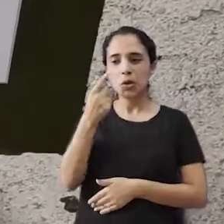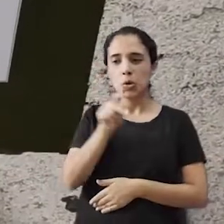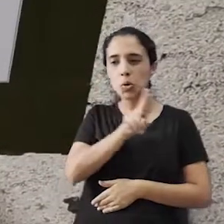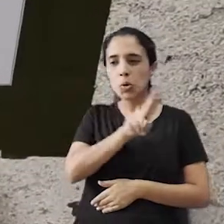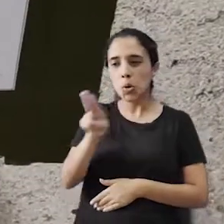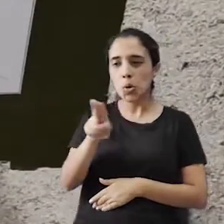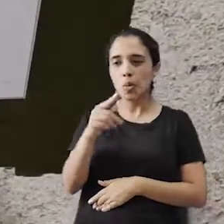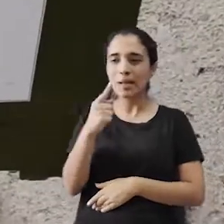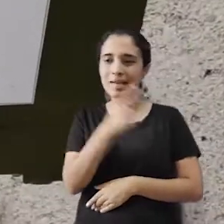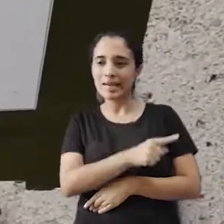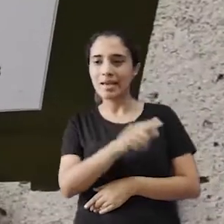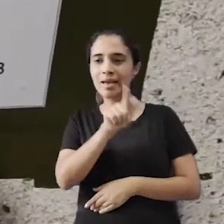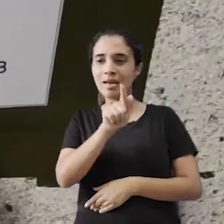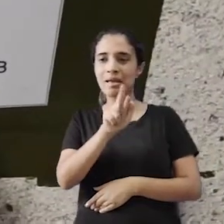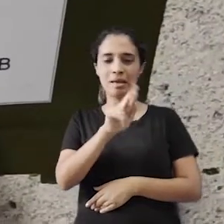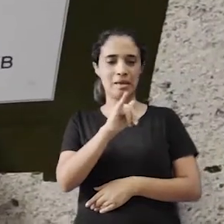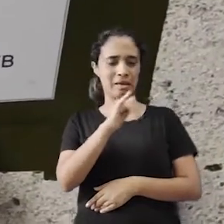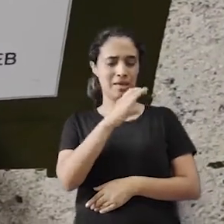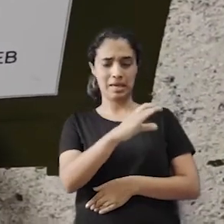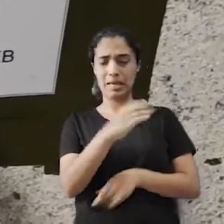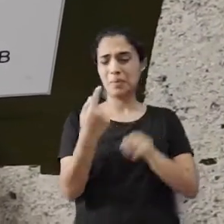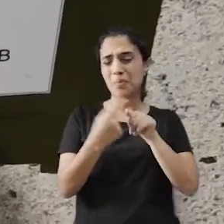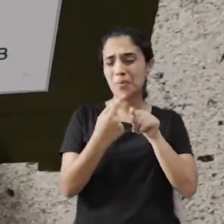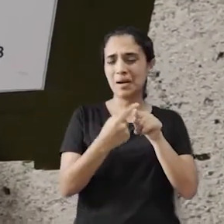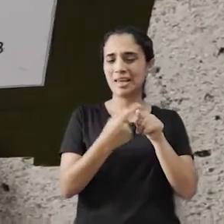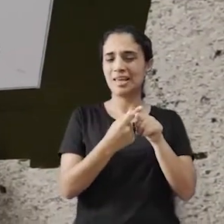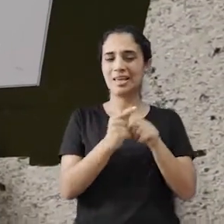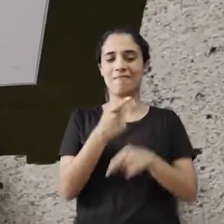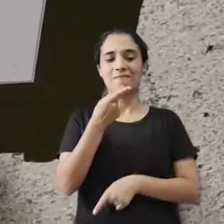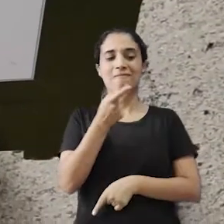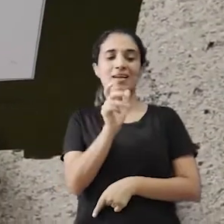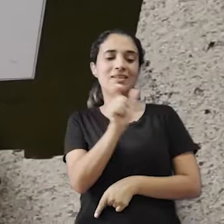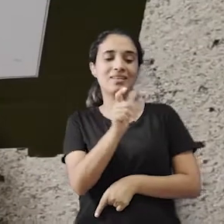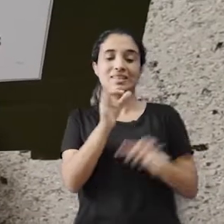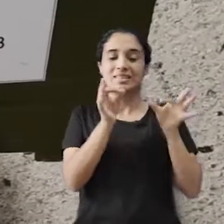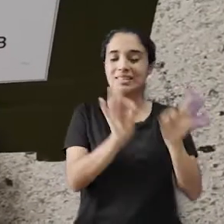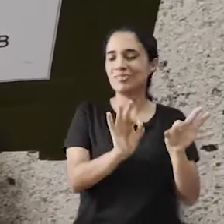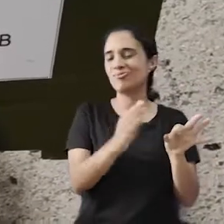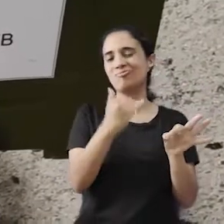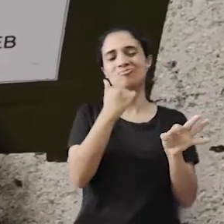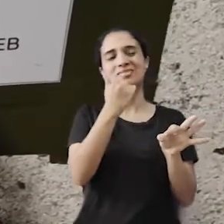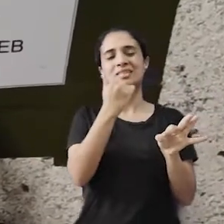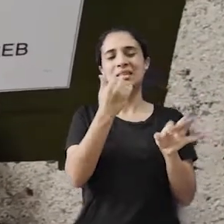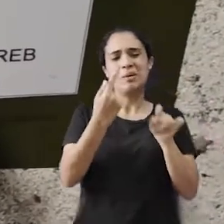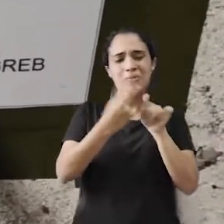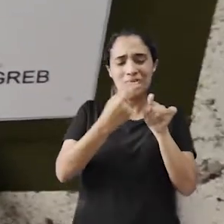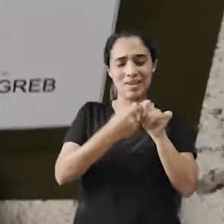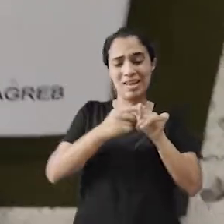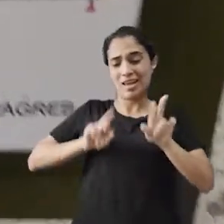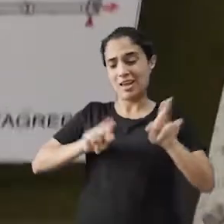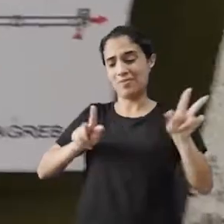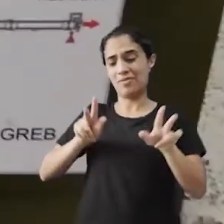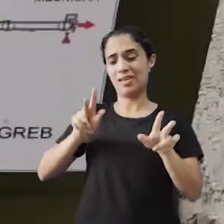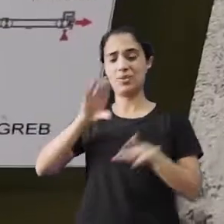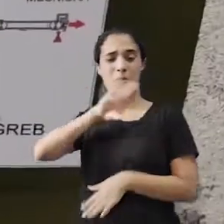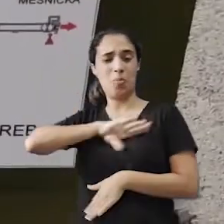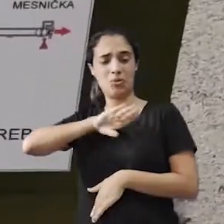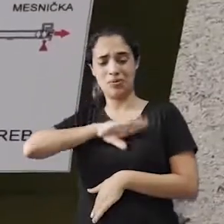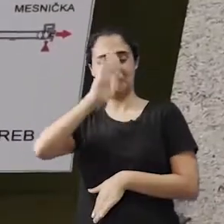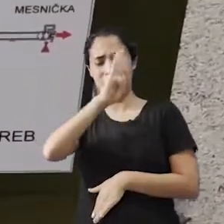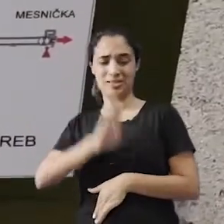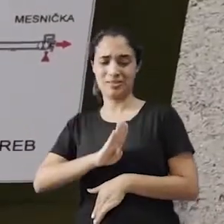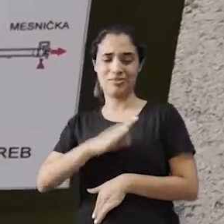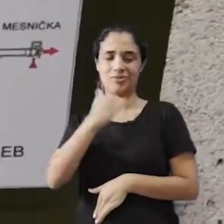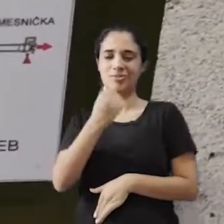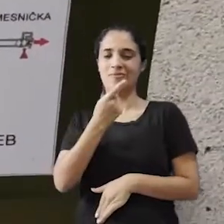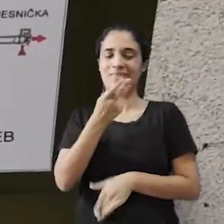não sei bem a certa palavra, porque eles colocam um acento circunflexo invertido, né? Eu nunca vi isso aqui lá